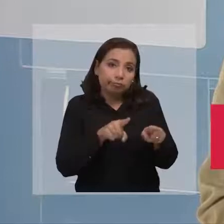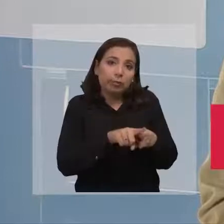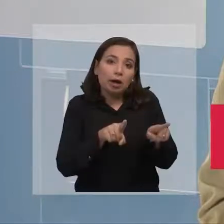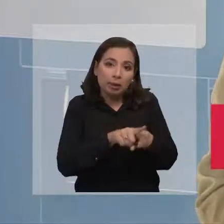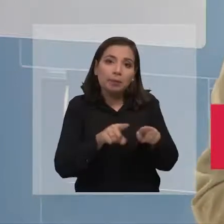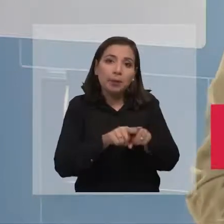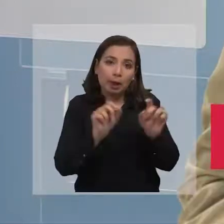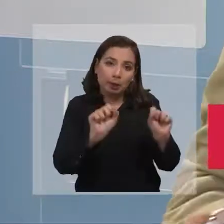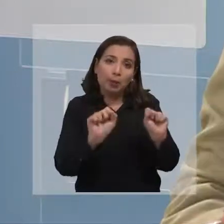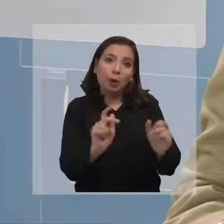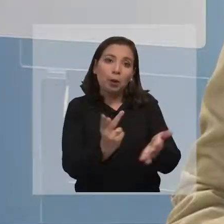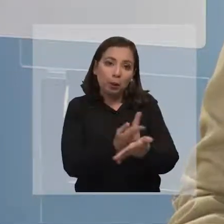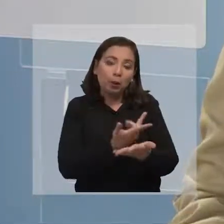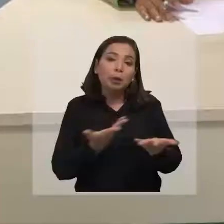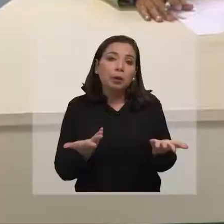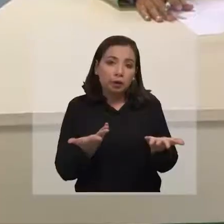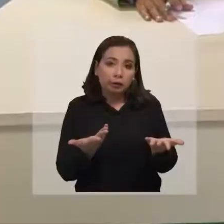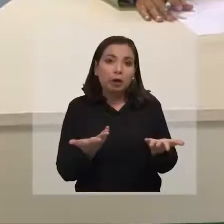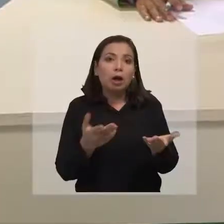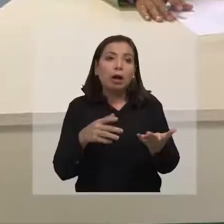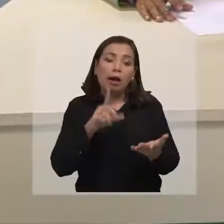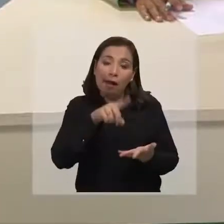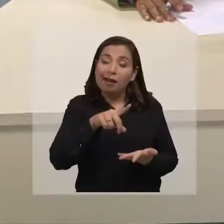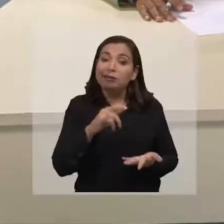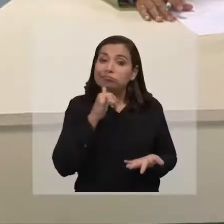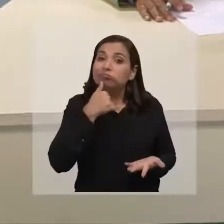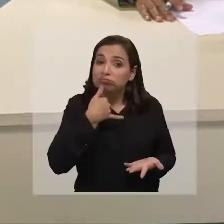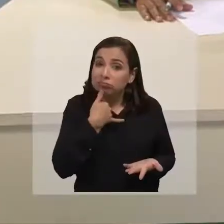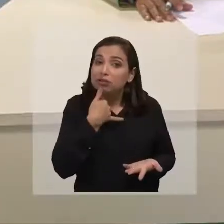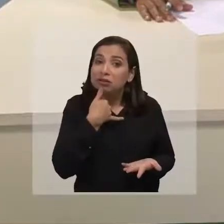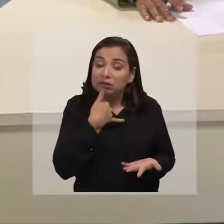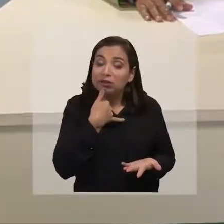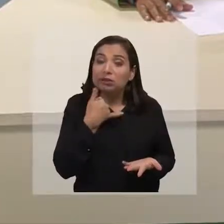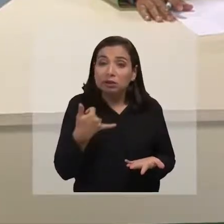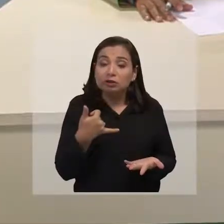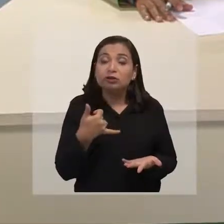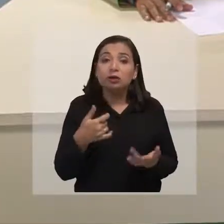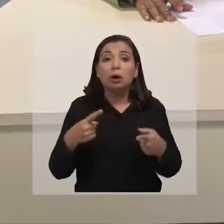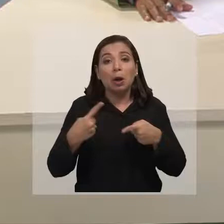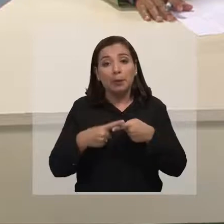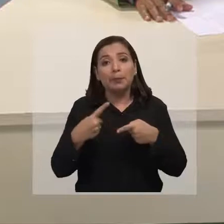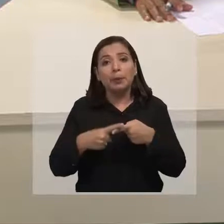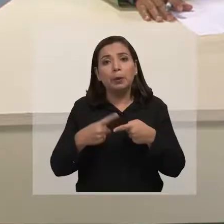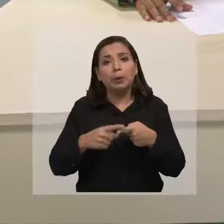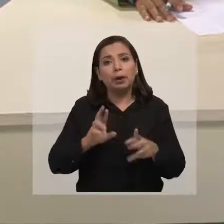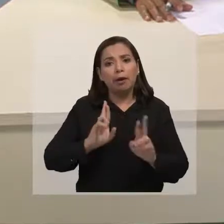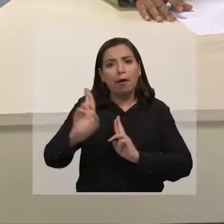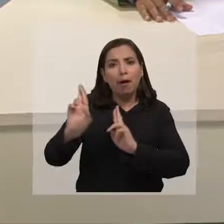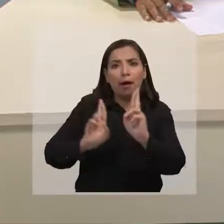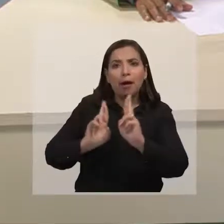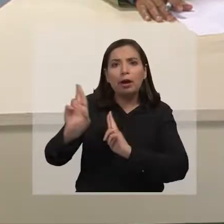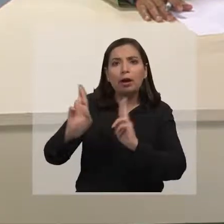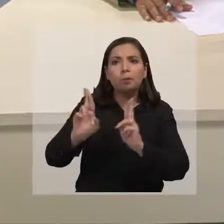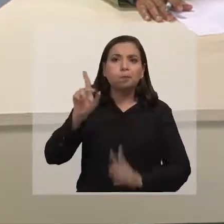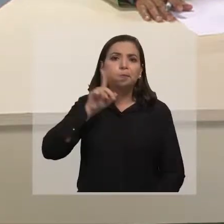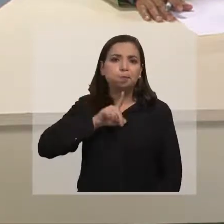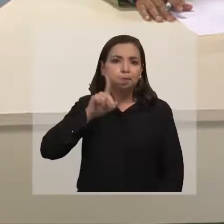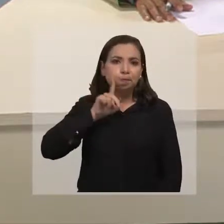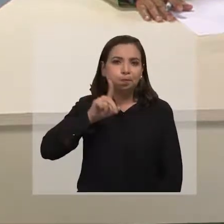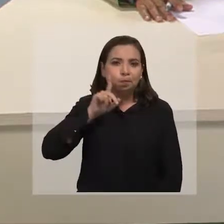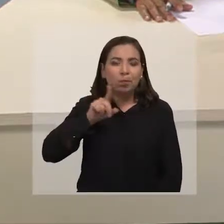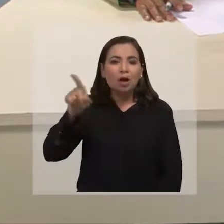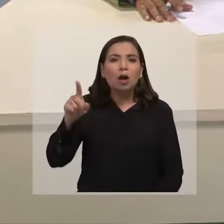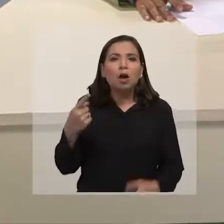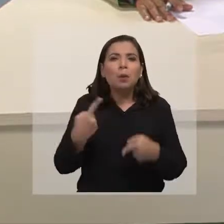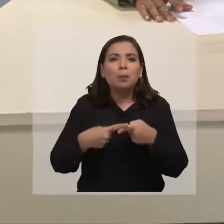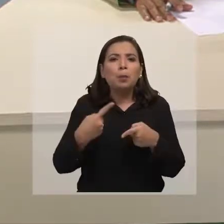né, Paulo? Que dissipa a energia. Esse atrelamento das nossas relações exteriores com os americanos